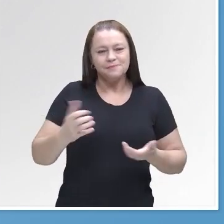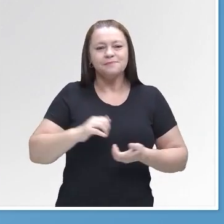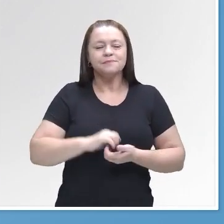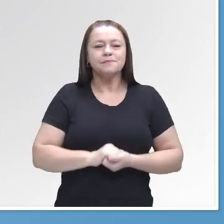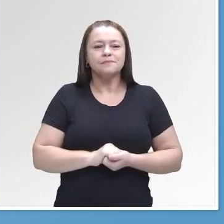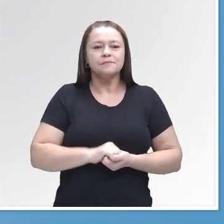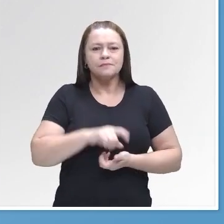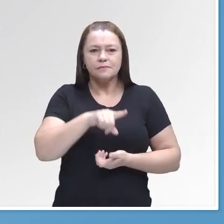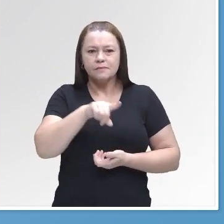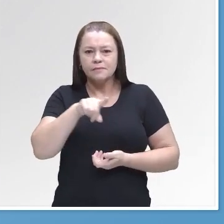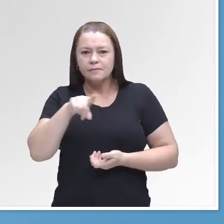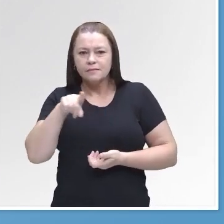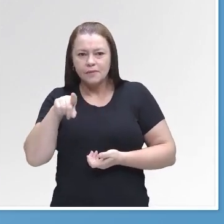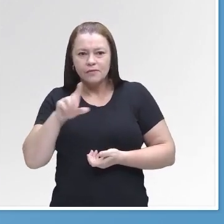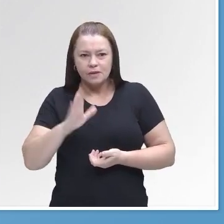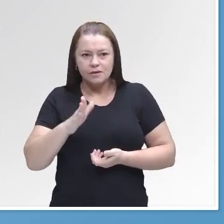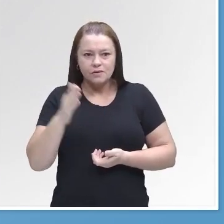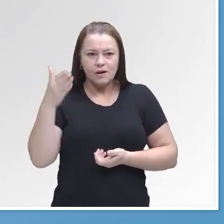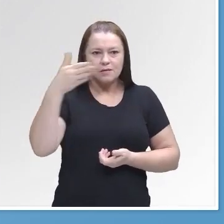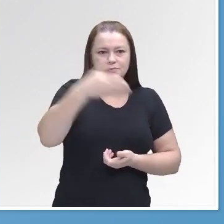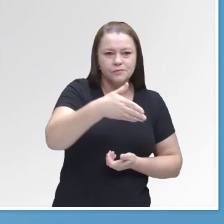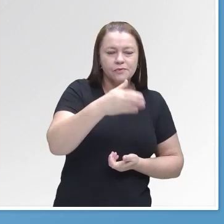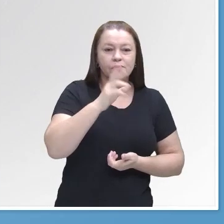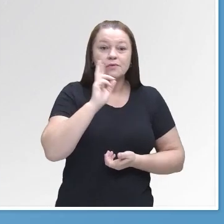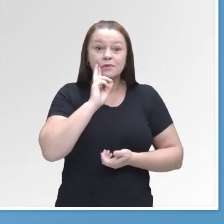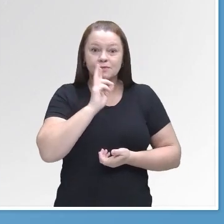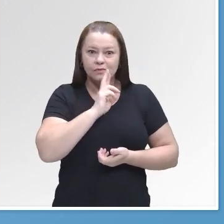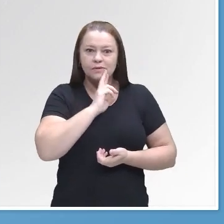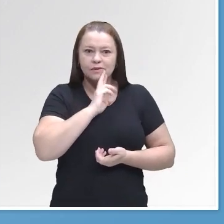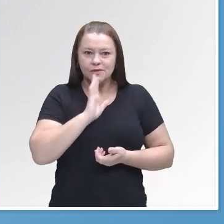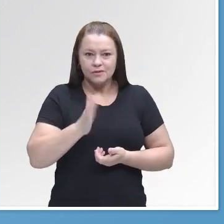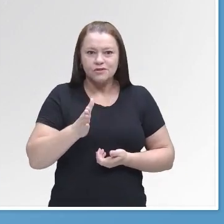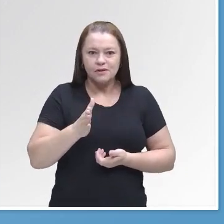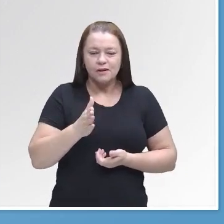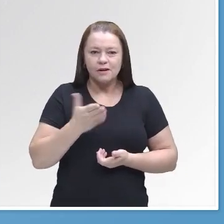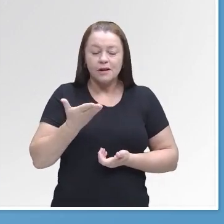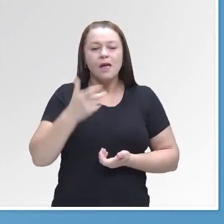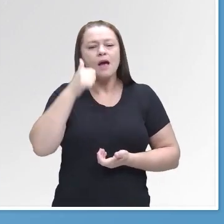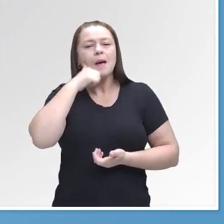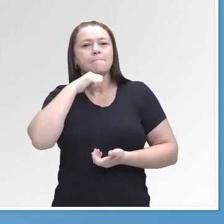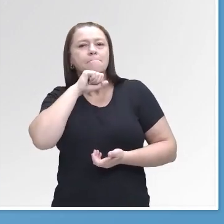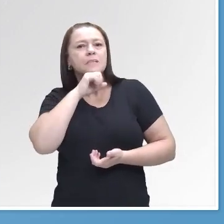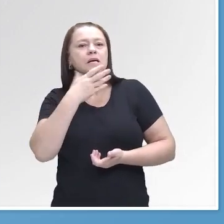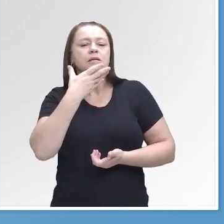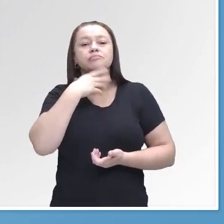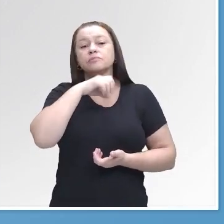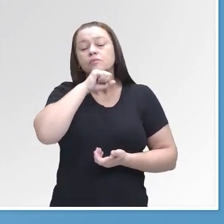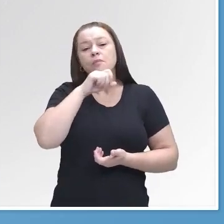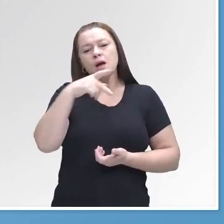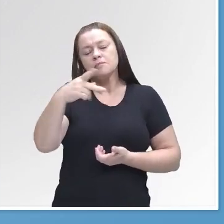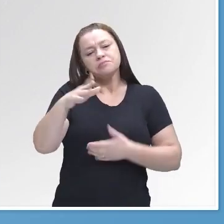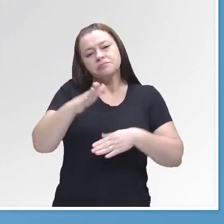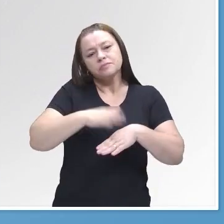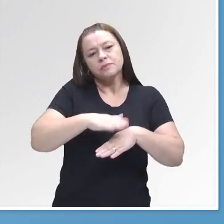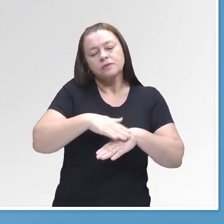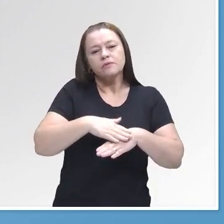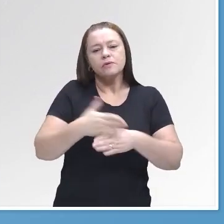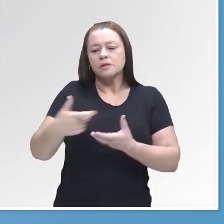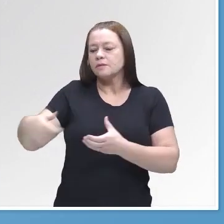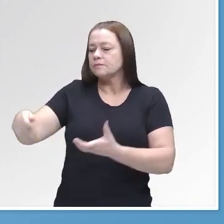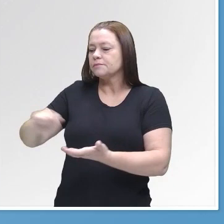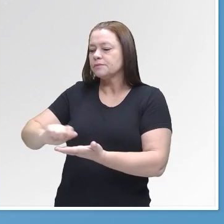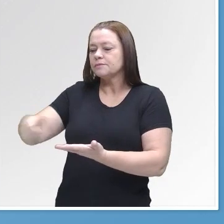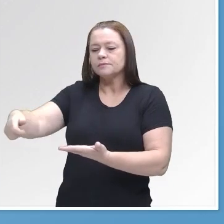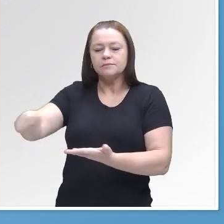Quantos de vocês, crianças, já foram a um restaurante e a mãe, o pai ou você mesmo serviu o